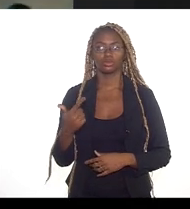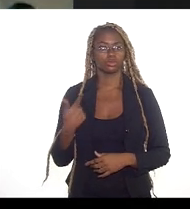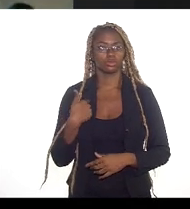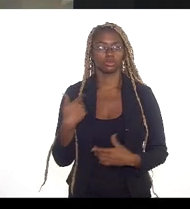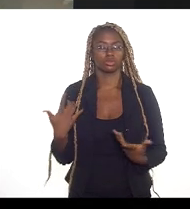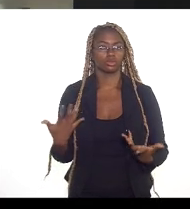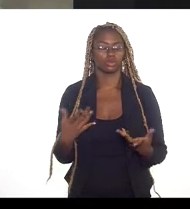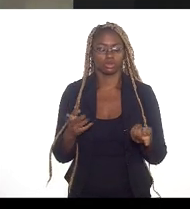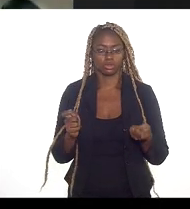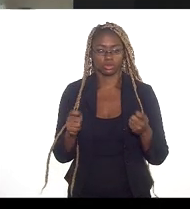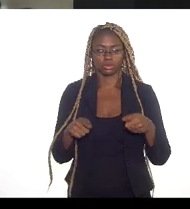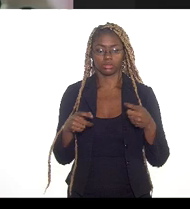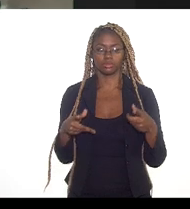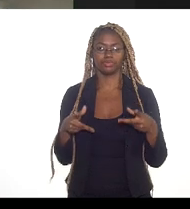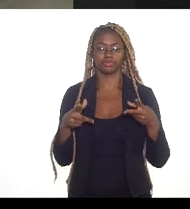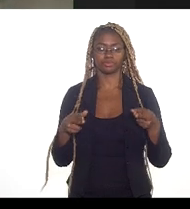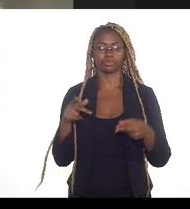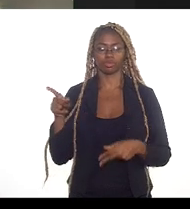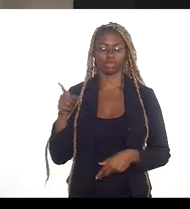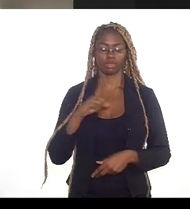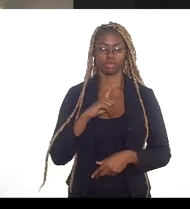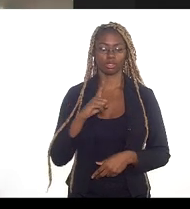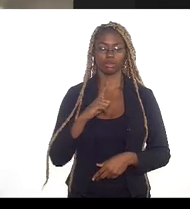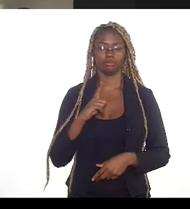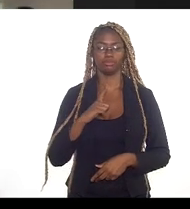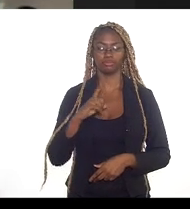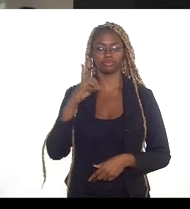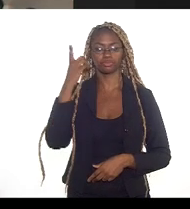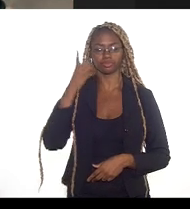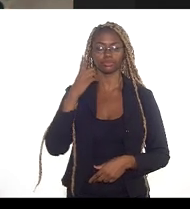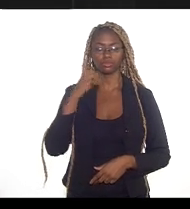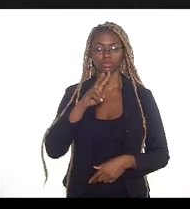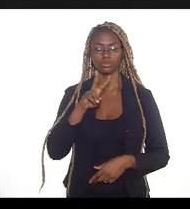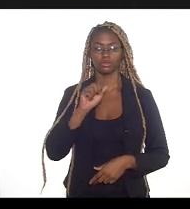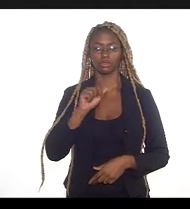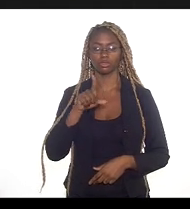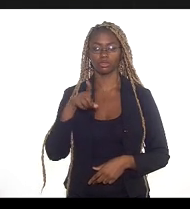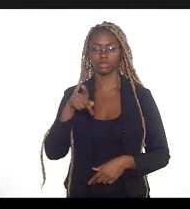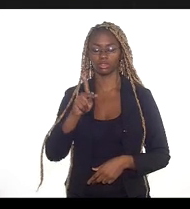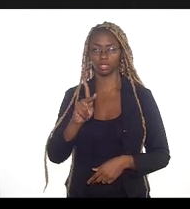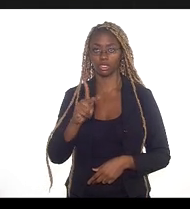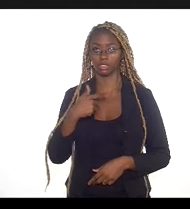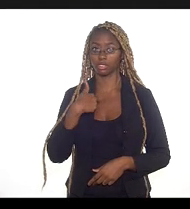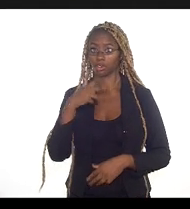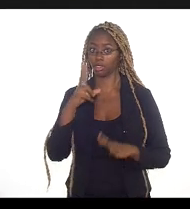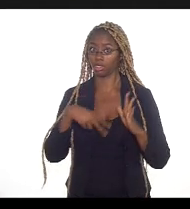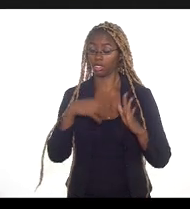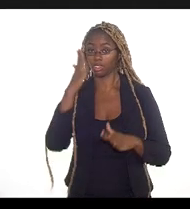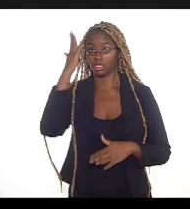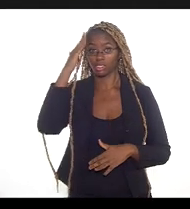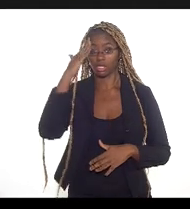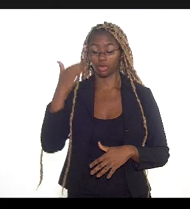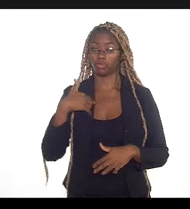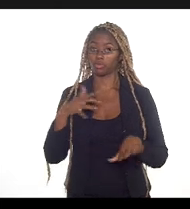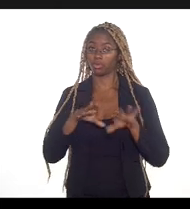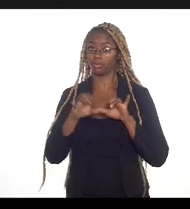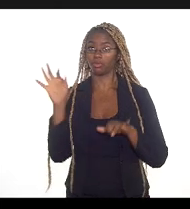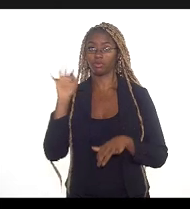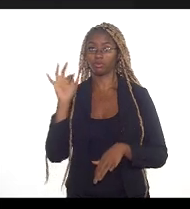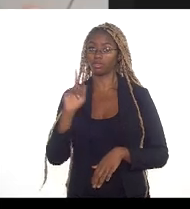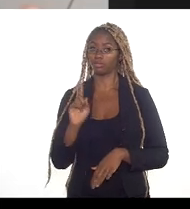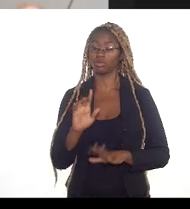graduação como tem o deputado Valdec, mas eu sei ler. E basta entrar no site da